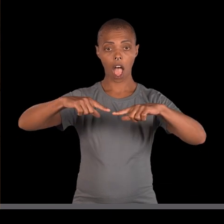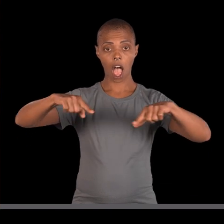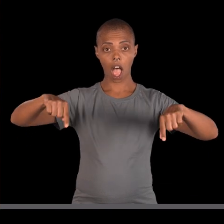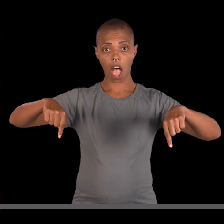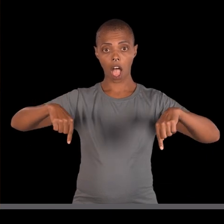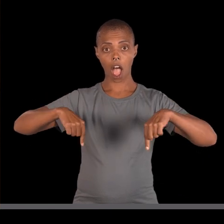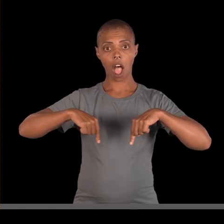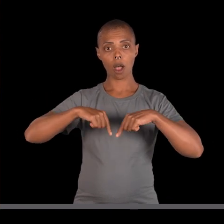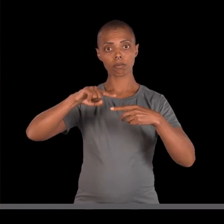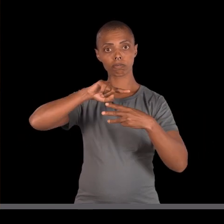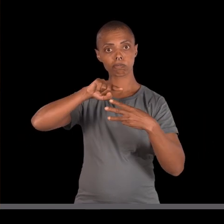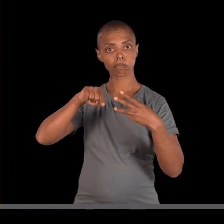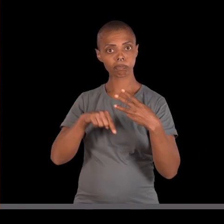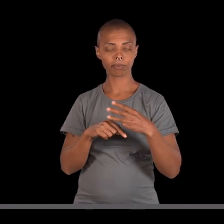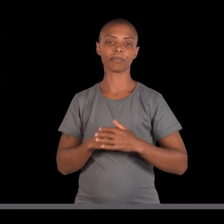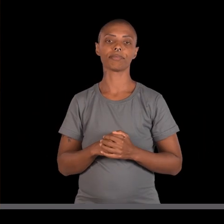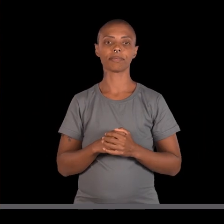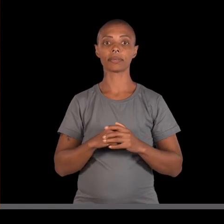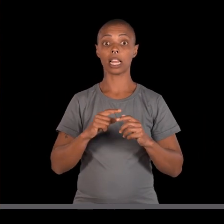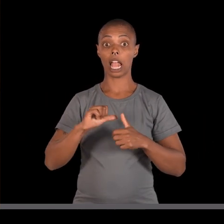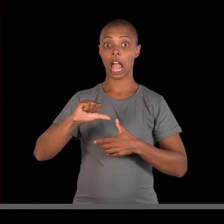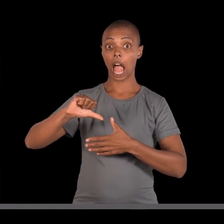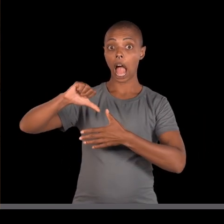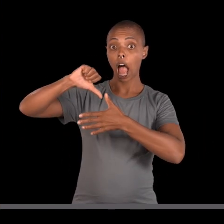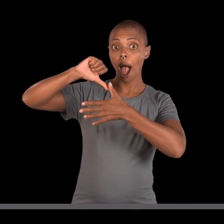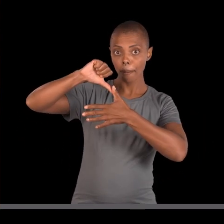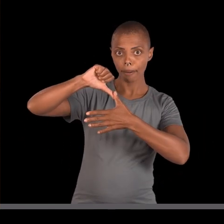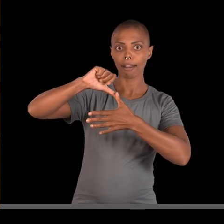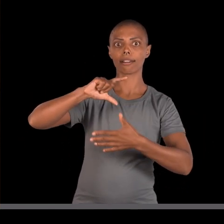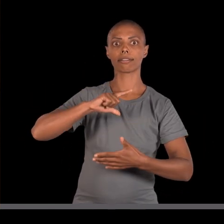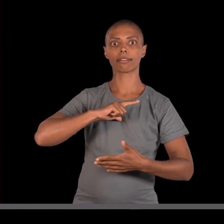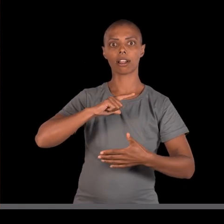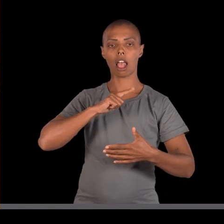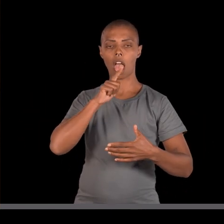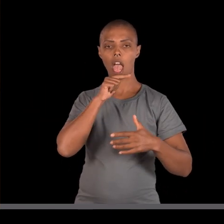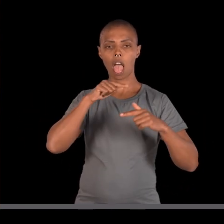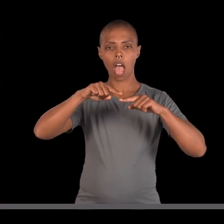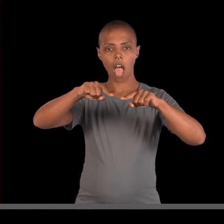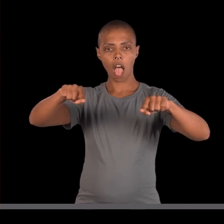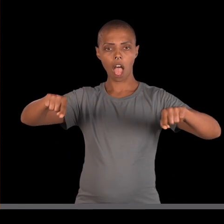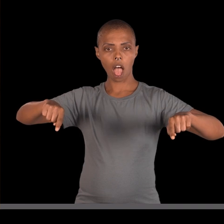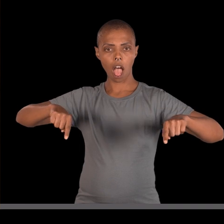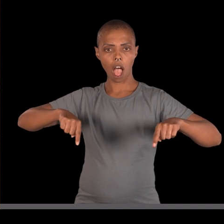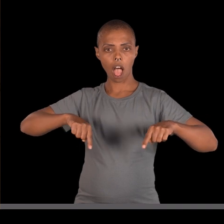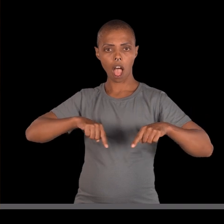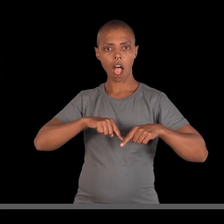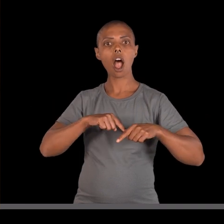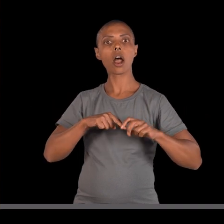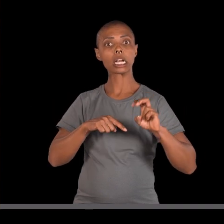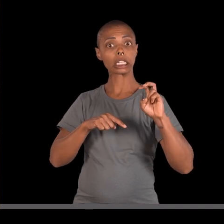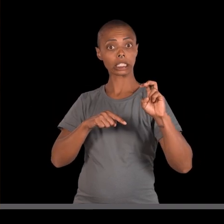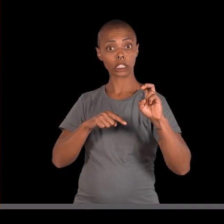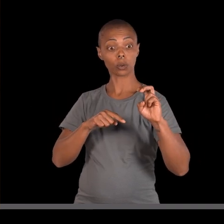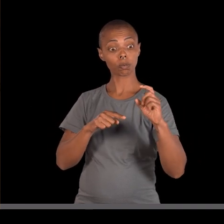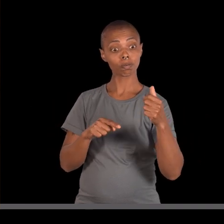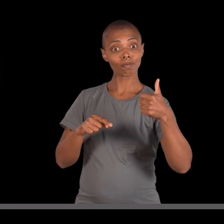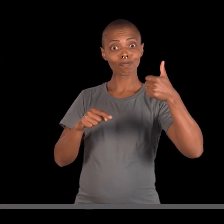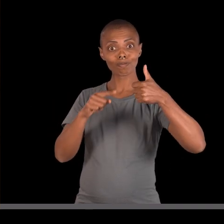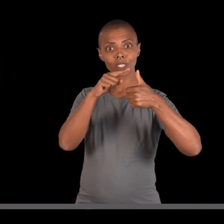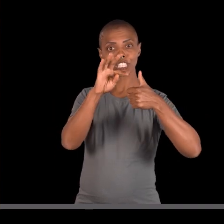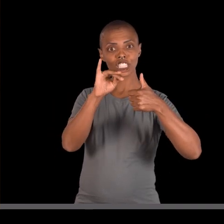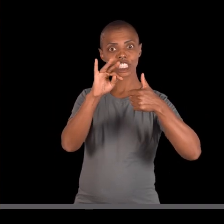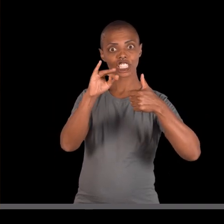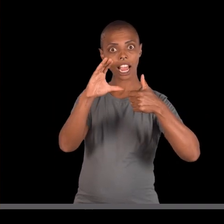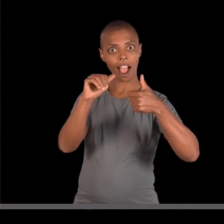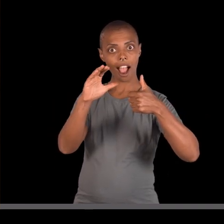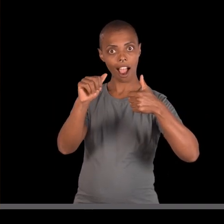e o Lopango. Já na América do Sul, você vai ter o Lago Titicaca, um lago de grande altitude, né,